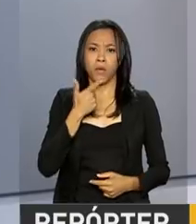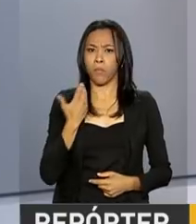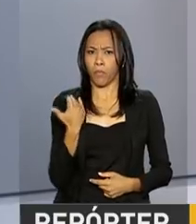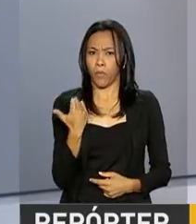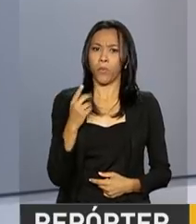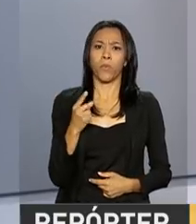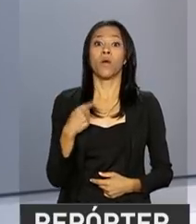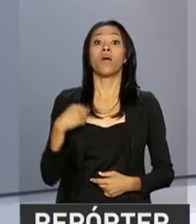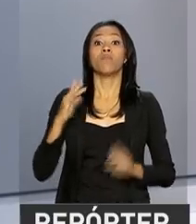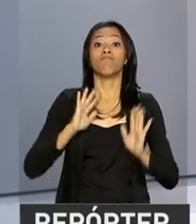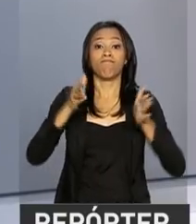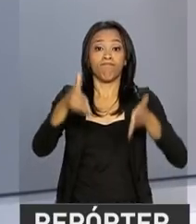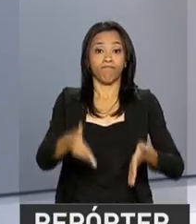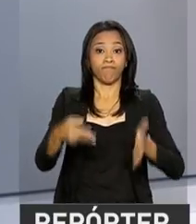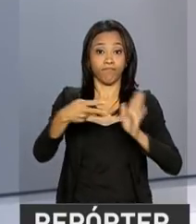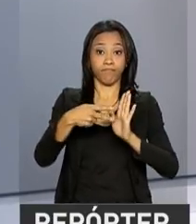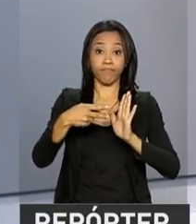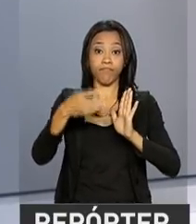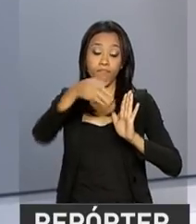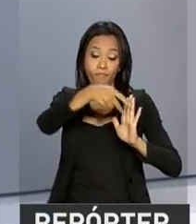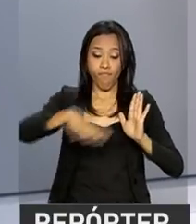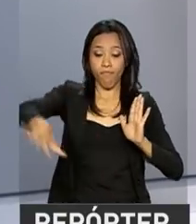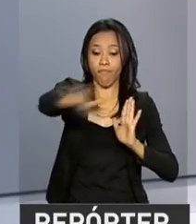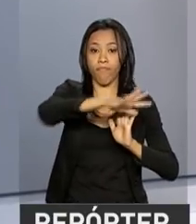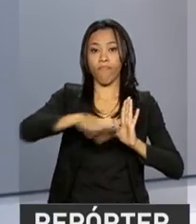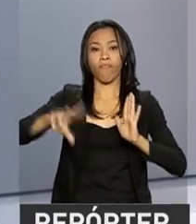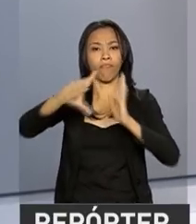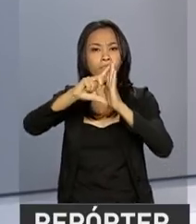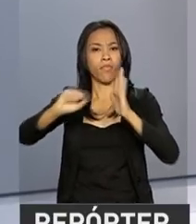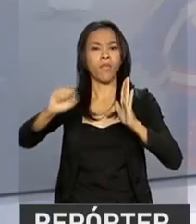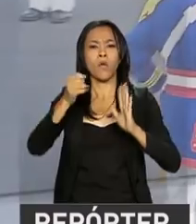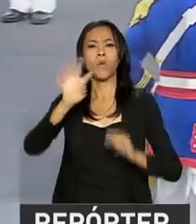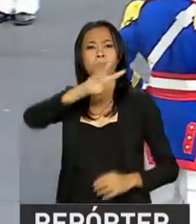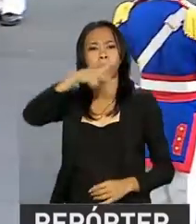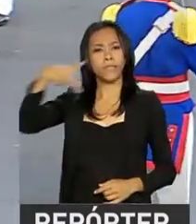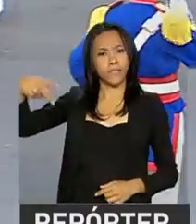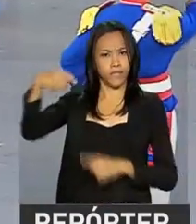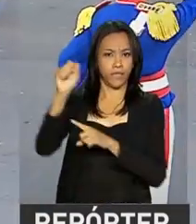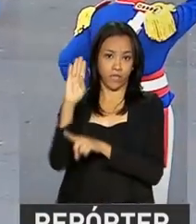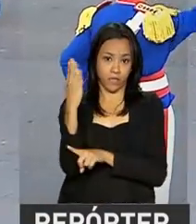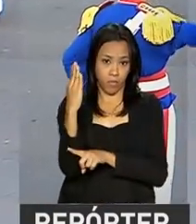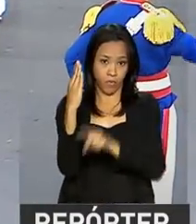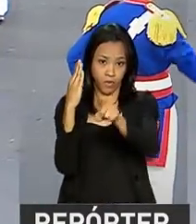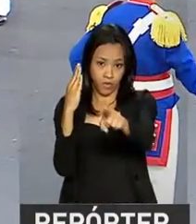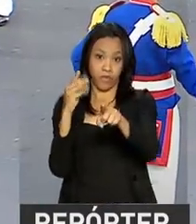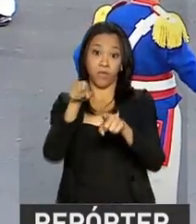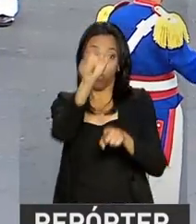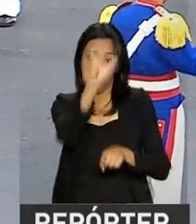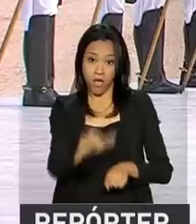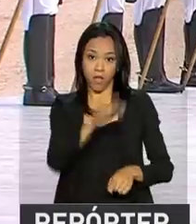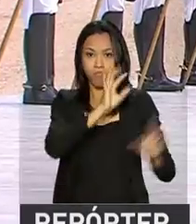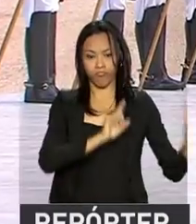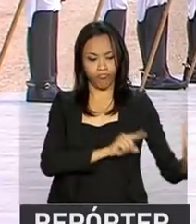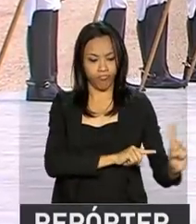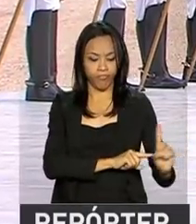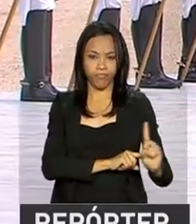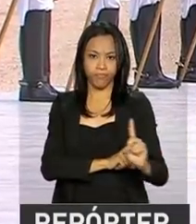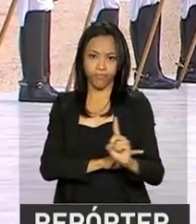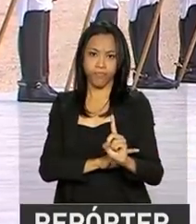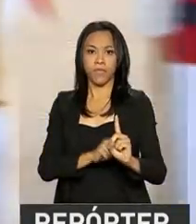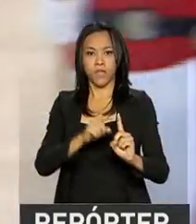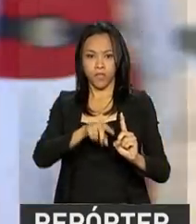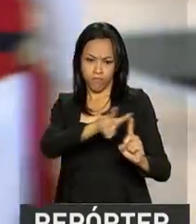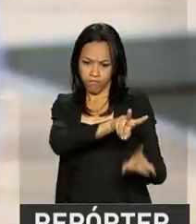pouco, no Palácio do Planalto, o presidente boliviano Evo Morales. Morales passou em revista às tropas e subiu a rampa do